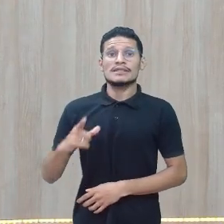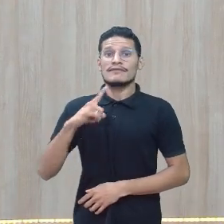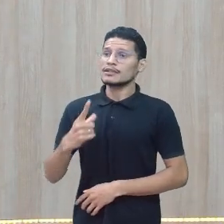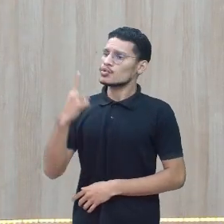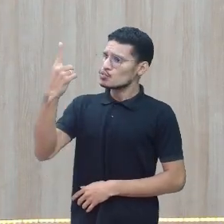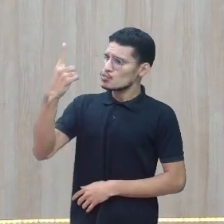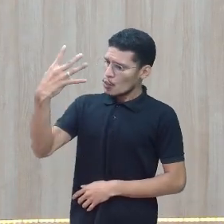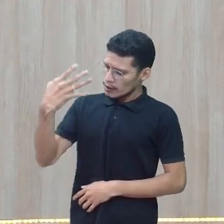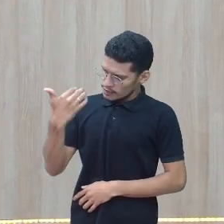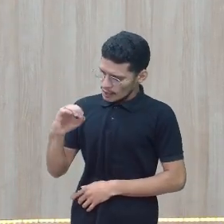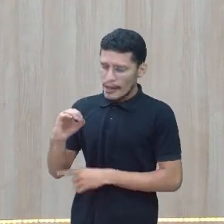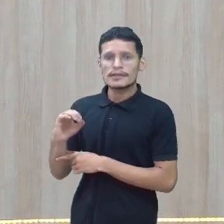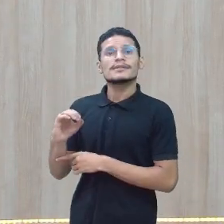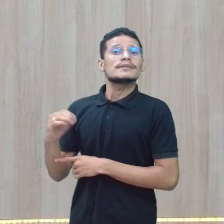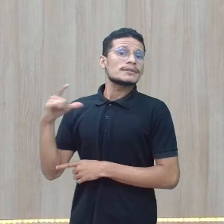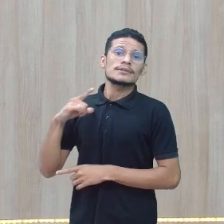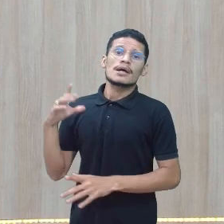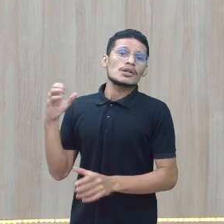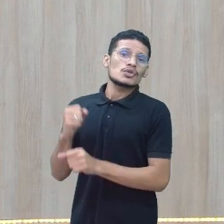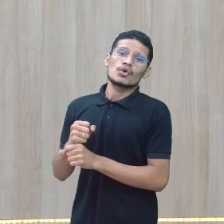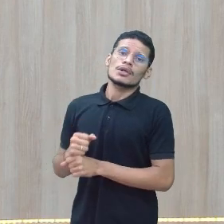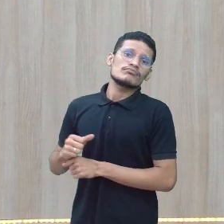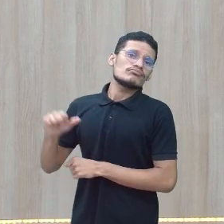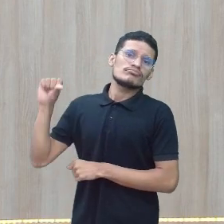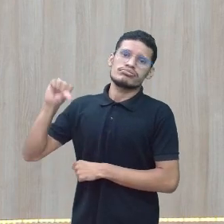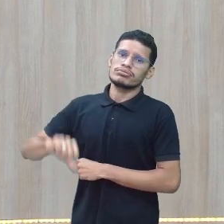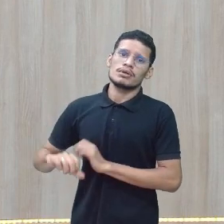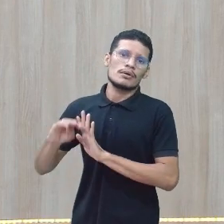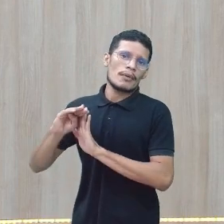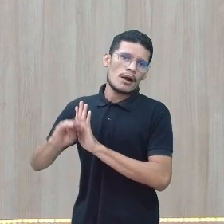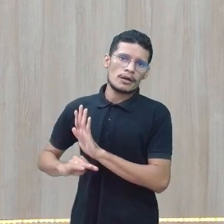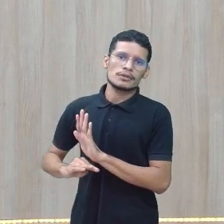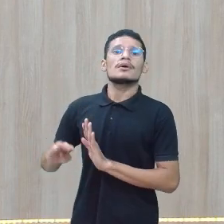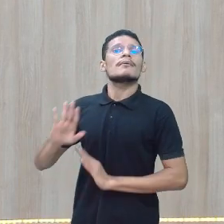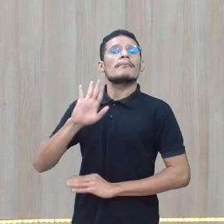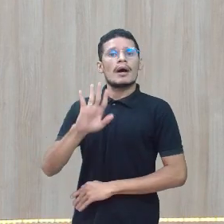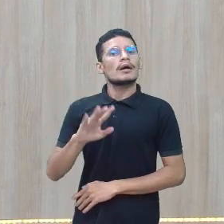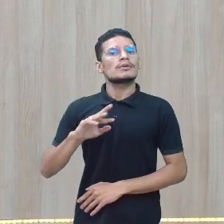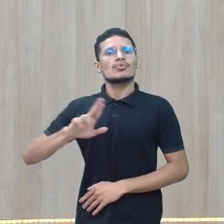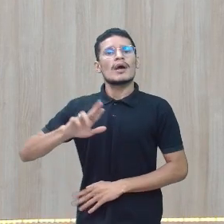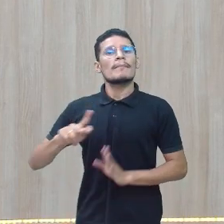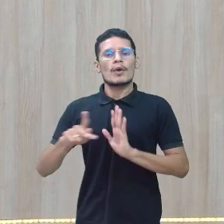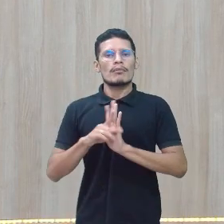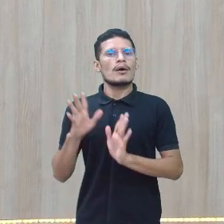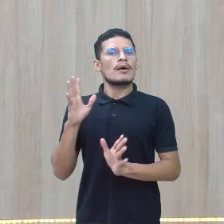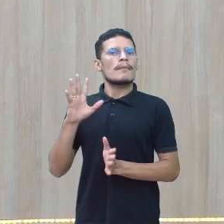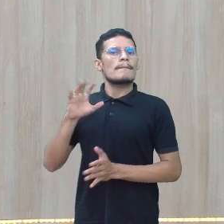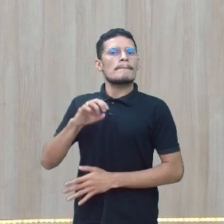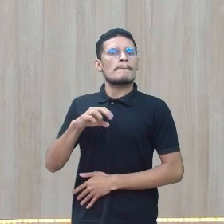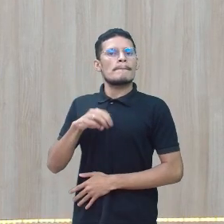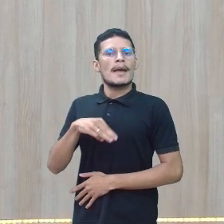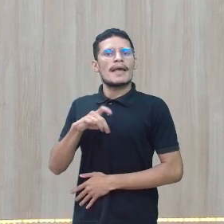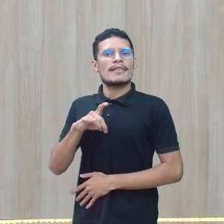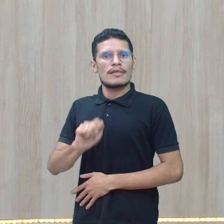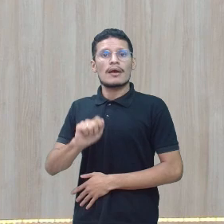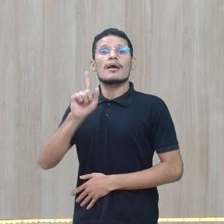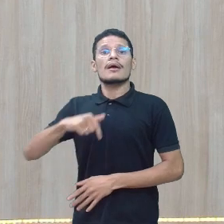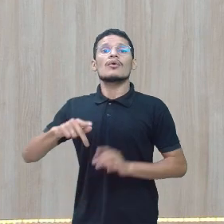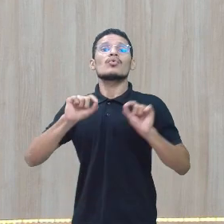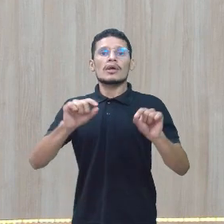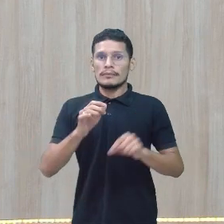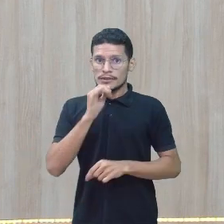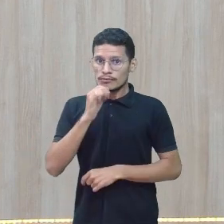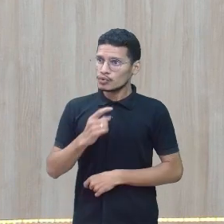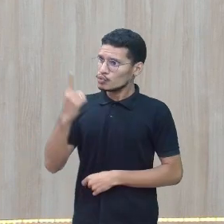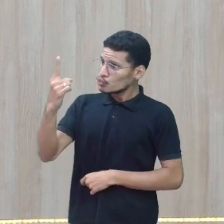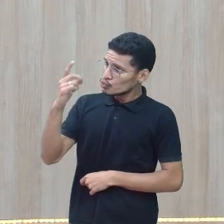10 aqui, a gente ia ter uma média bem baixa, mas ainda assim não era nem por causa da média. É porque a gente observa que 1,